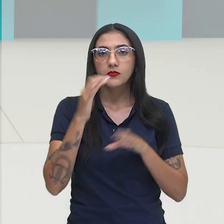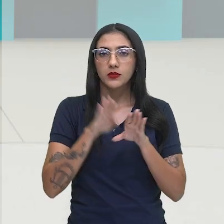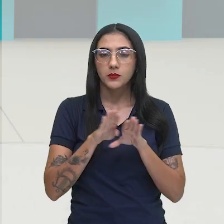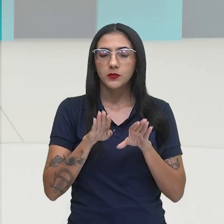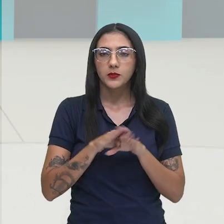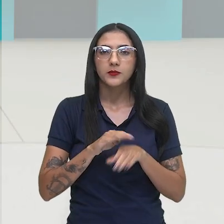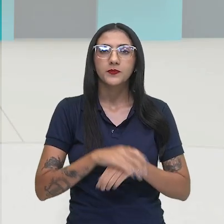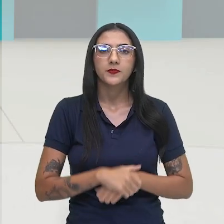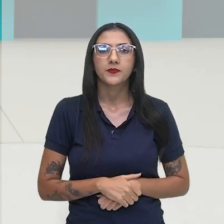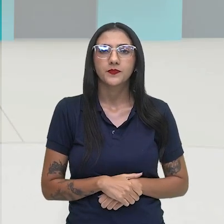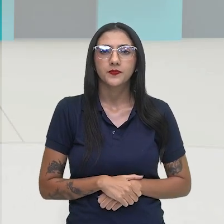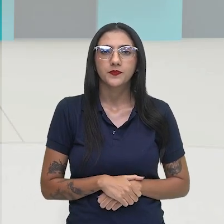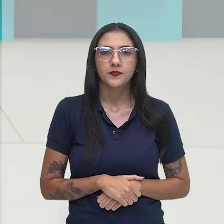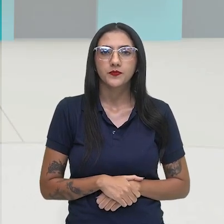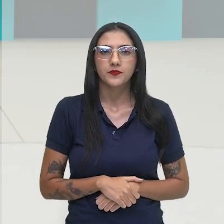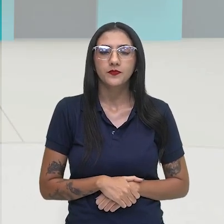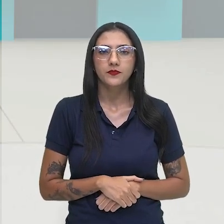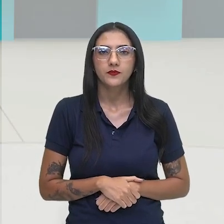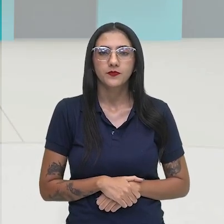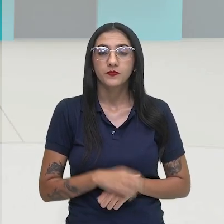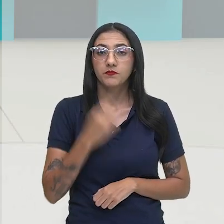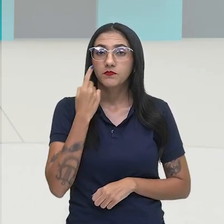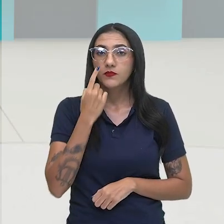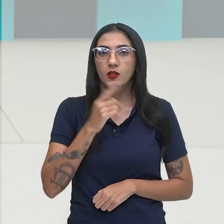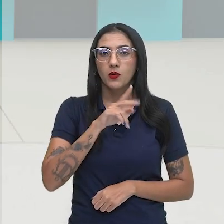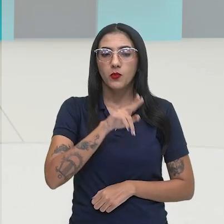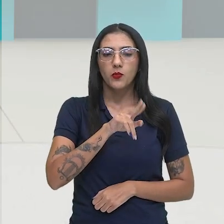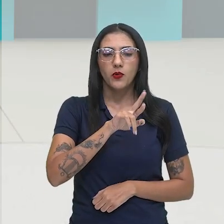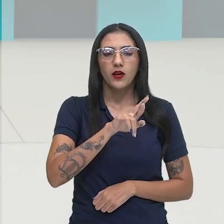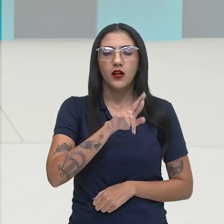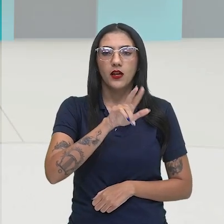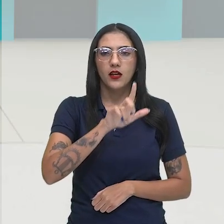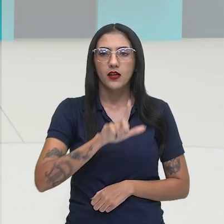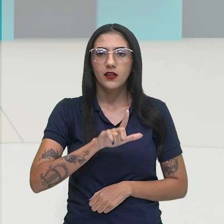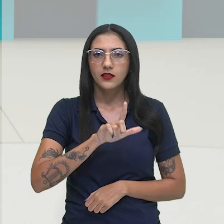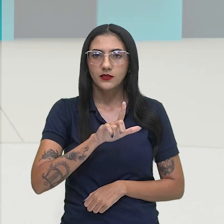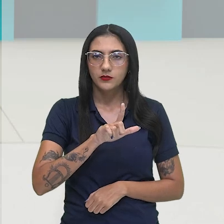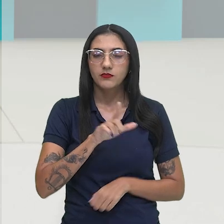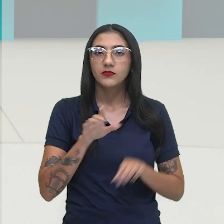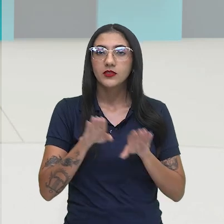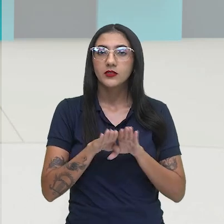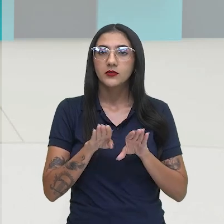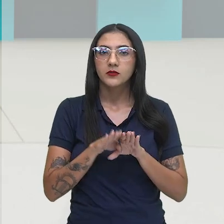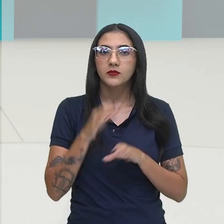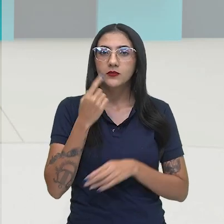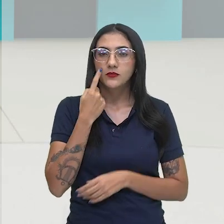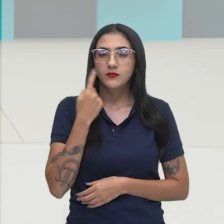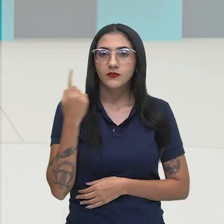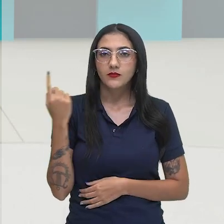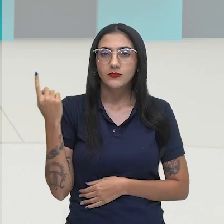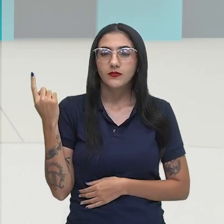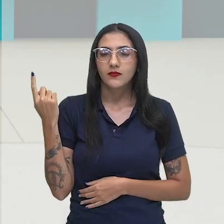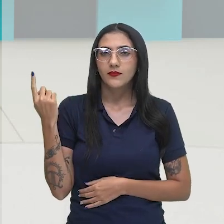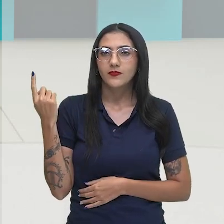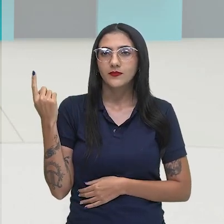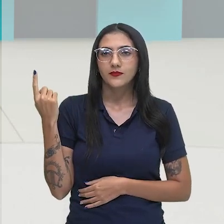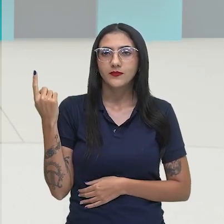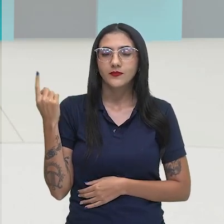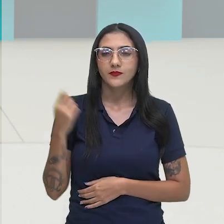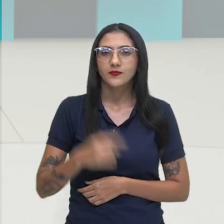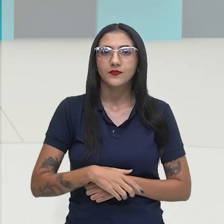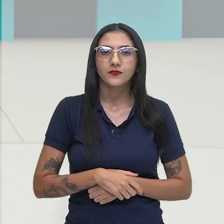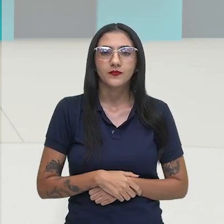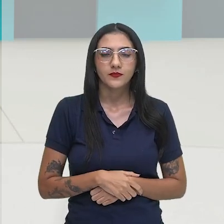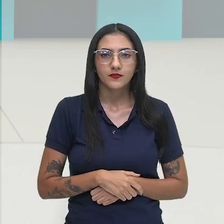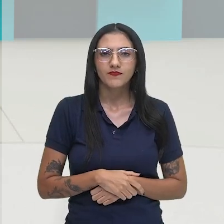pesquisa. Continuando, o URL, também nós bastante conhecido, né? URL, Uniform Resource